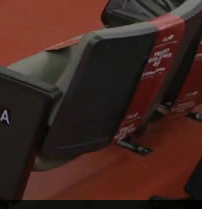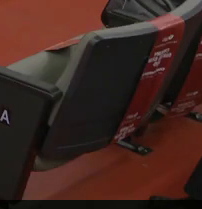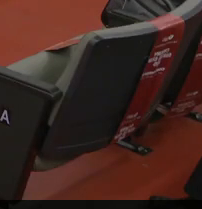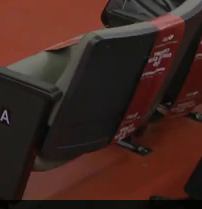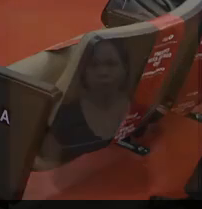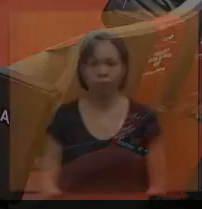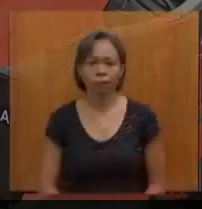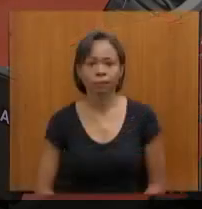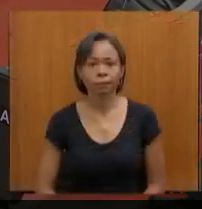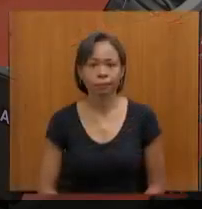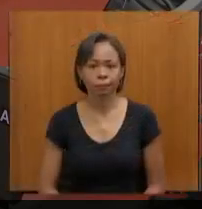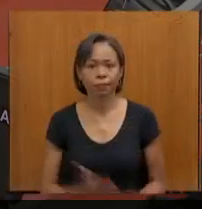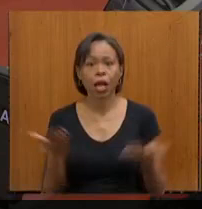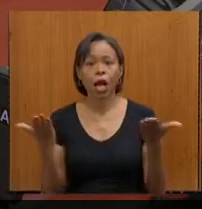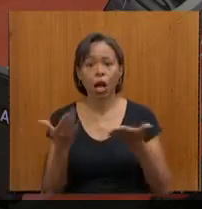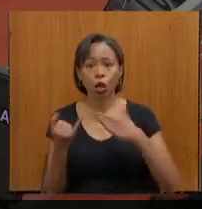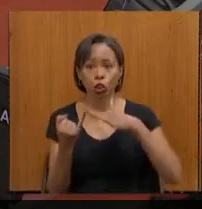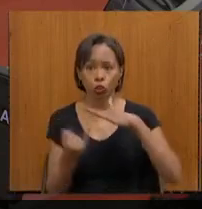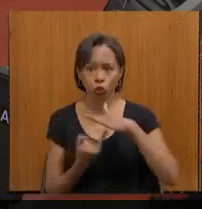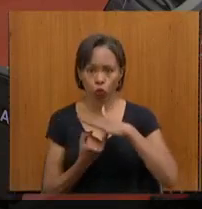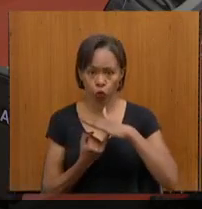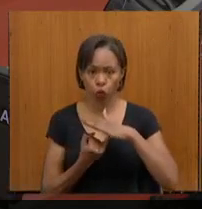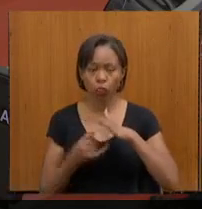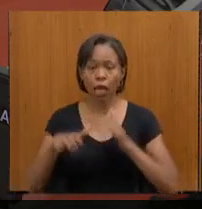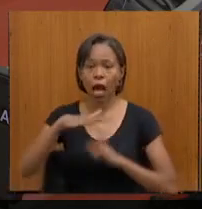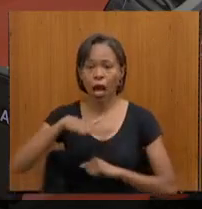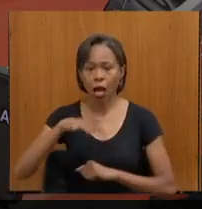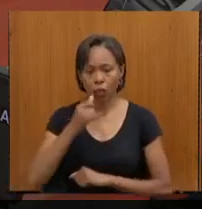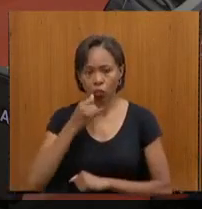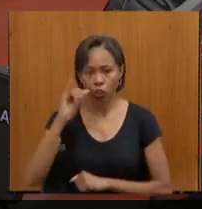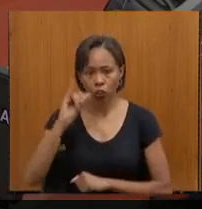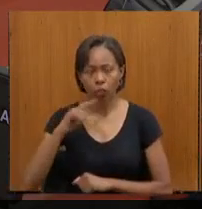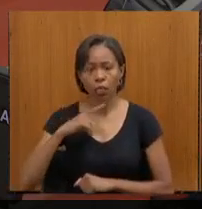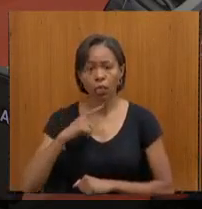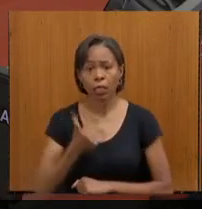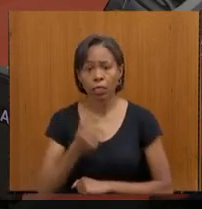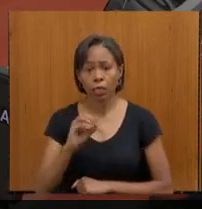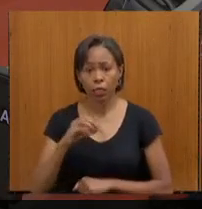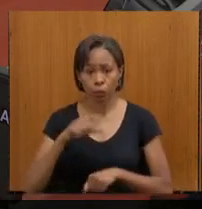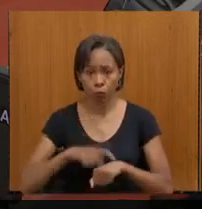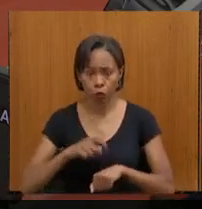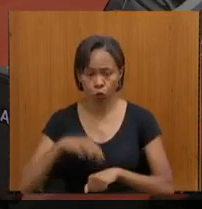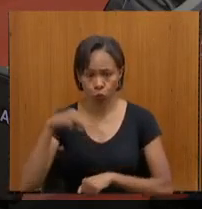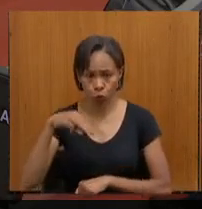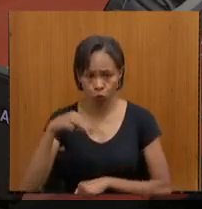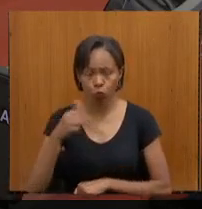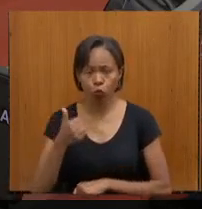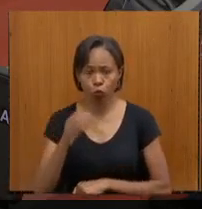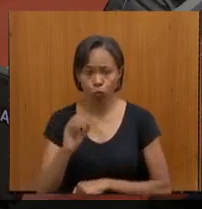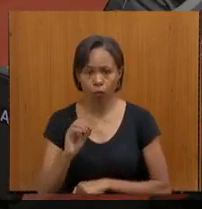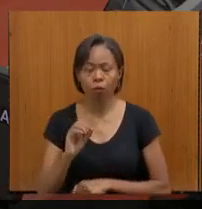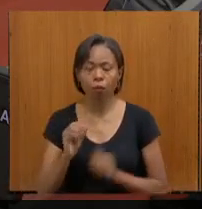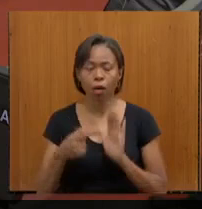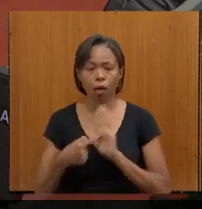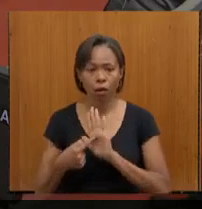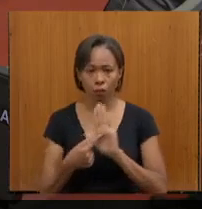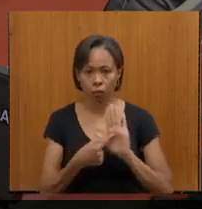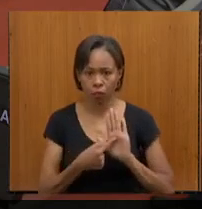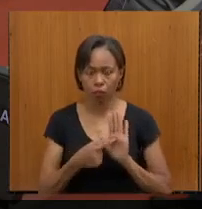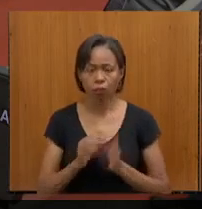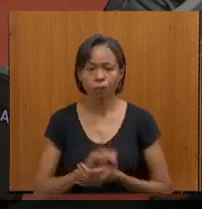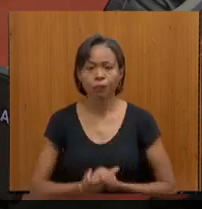do setor energético e vão ter até dez minutos para suas apresentações nós vamos iniciar a